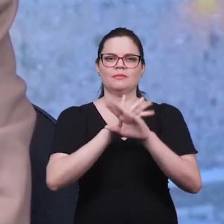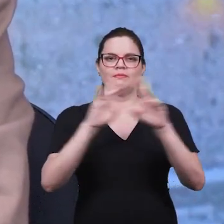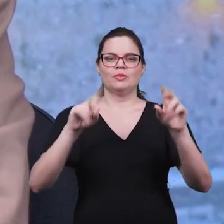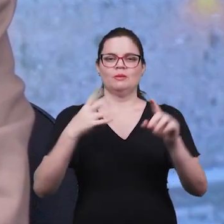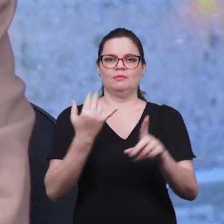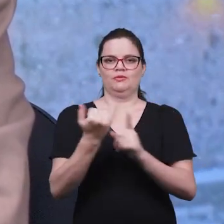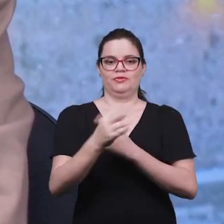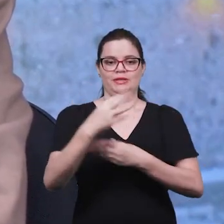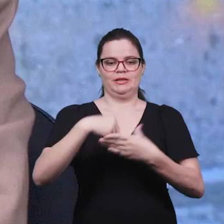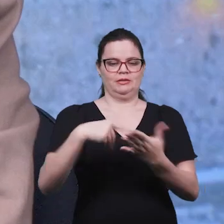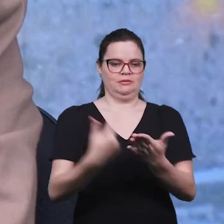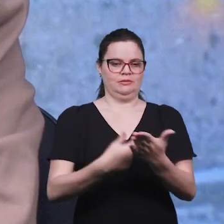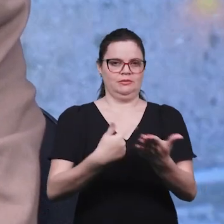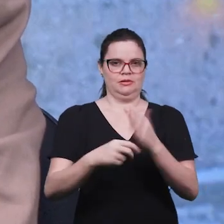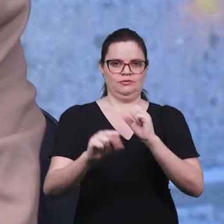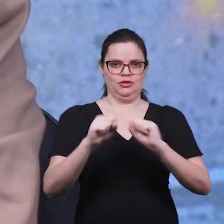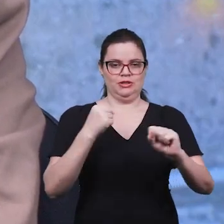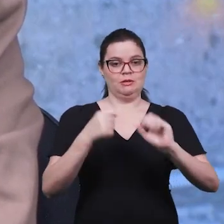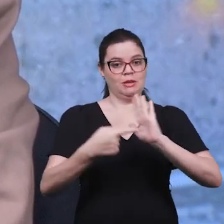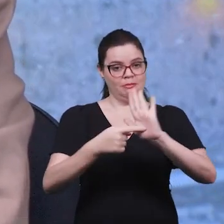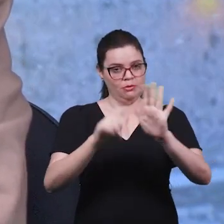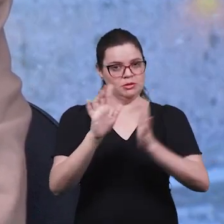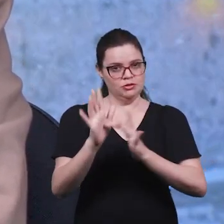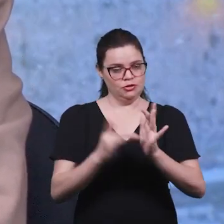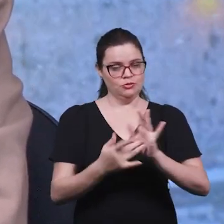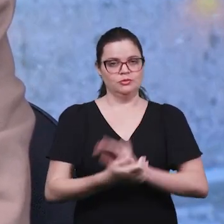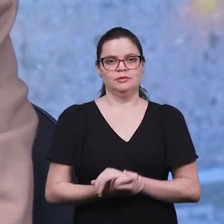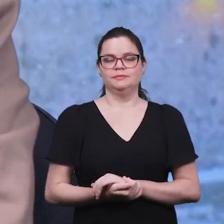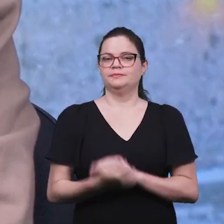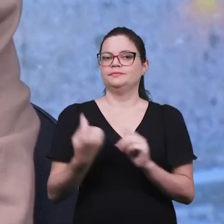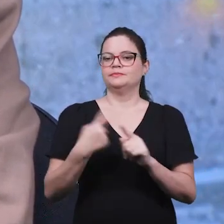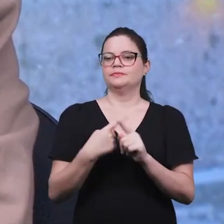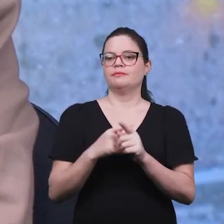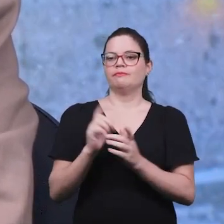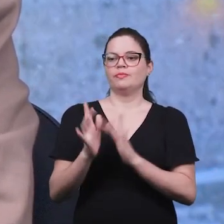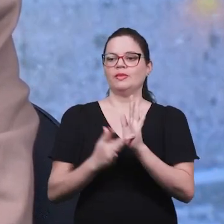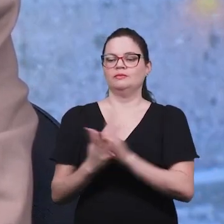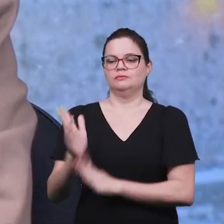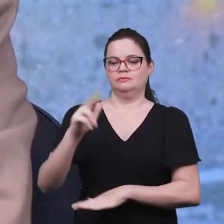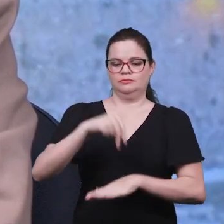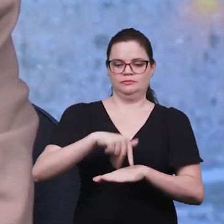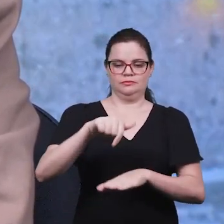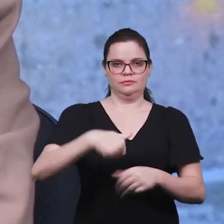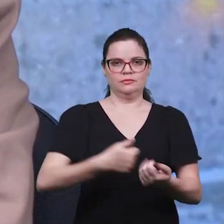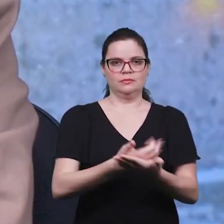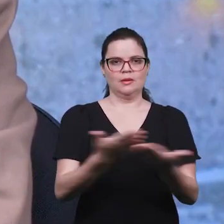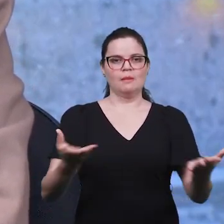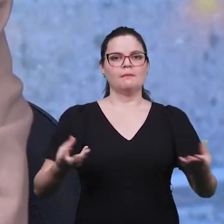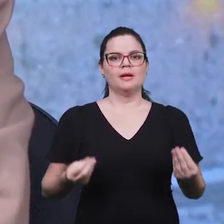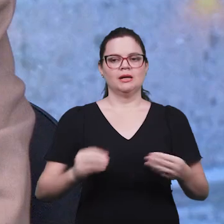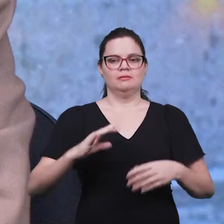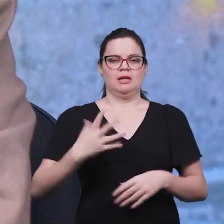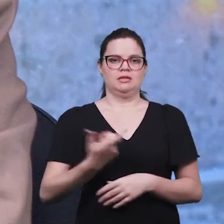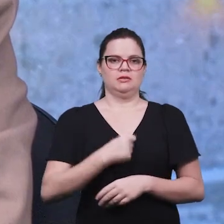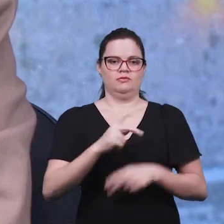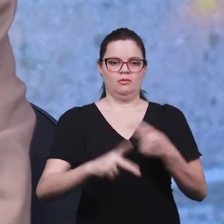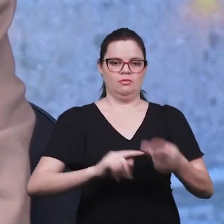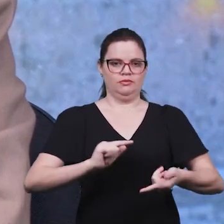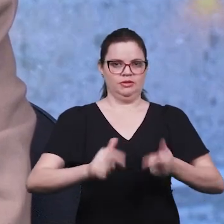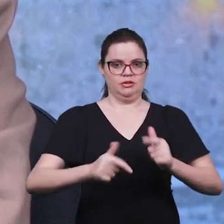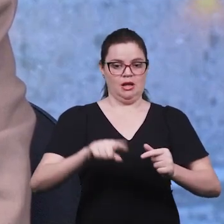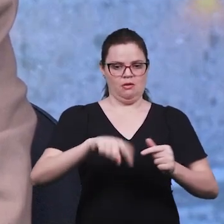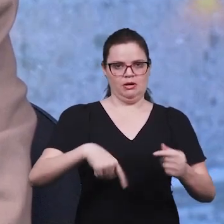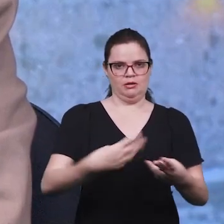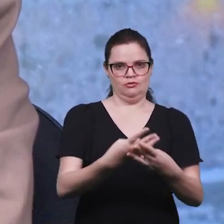livro de Salmos. Jesus foi aquele que foi enviado para remir Israel, era o Messias. Israel não o